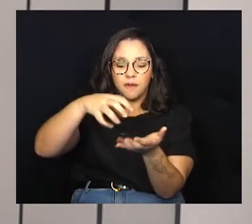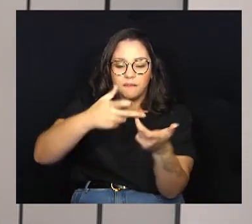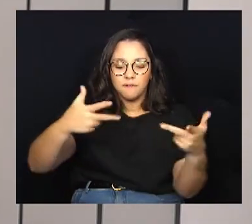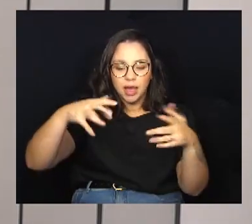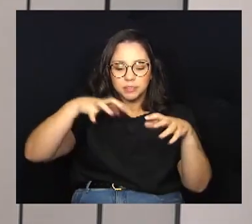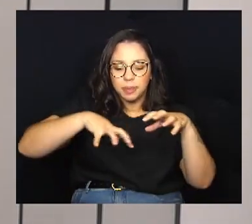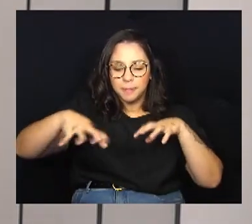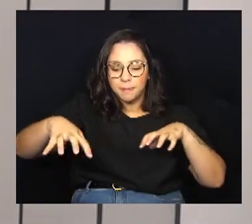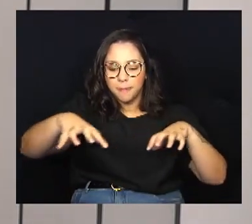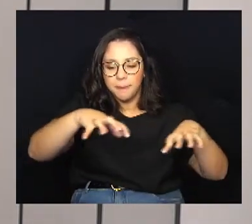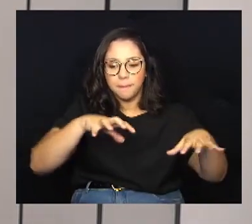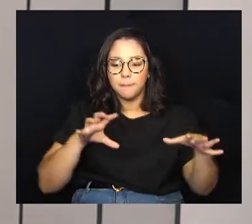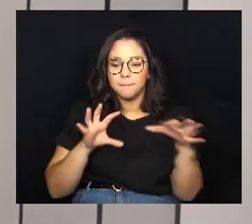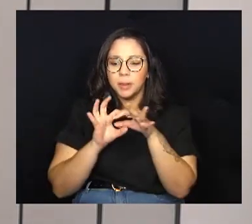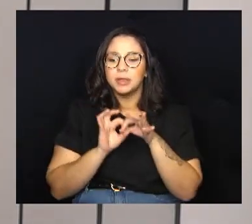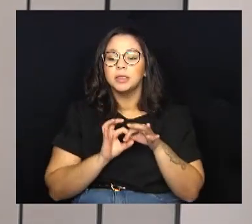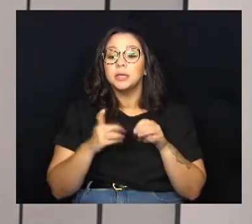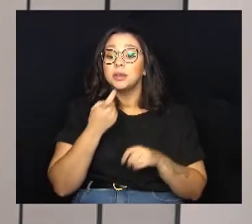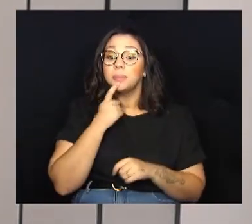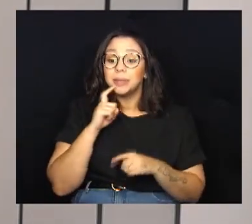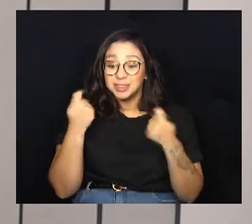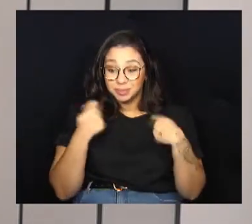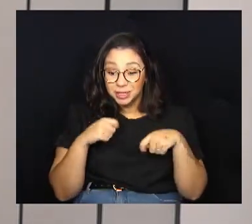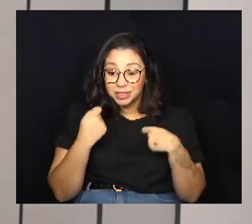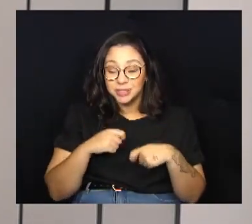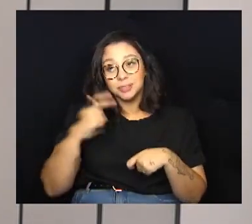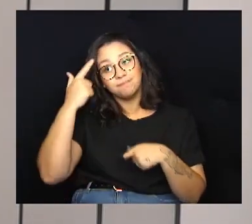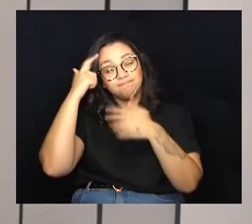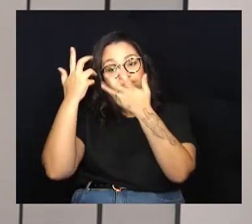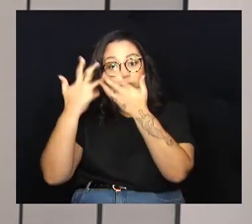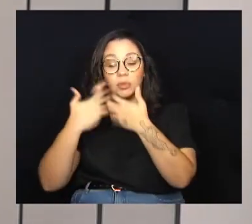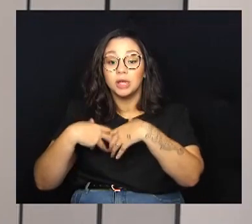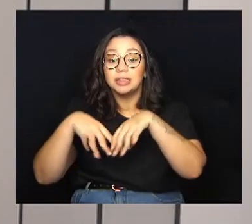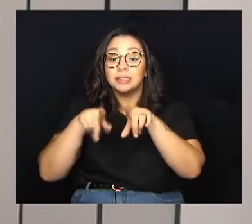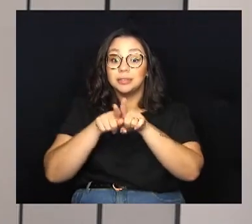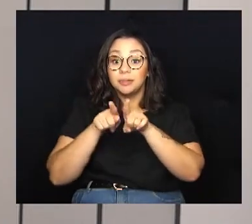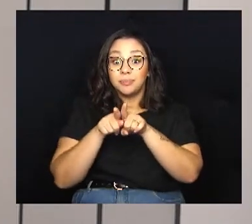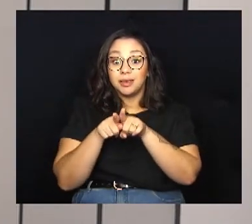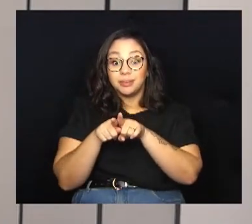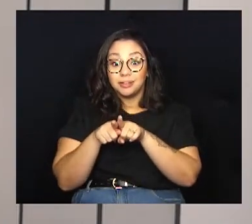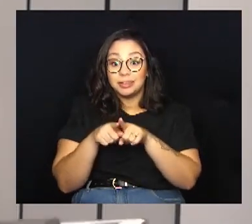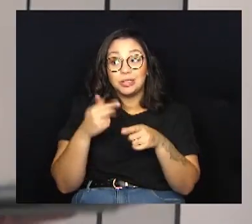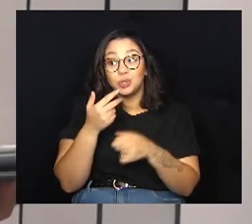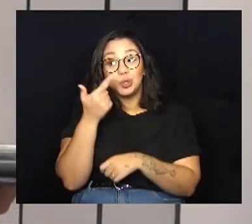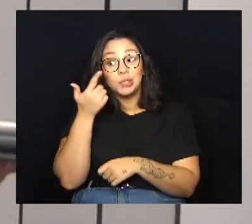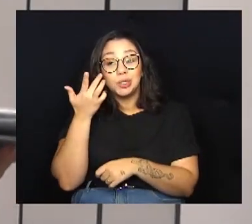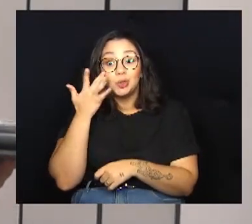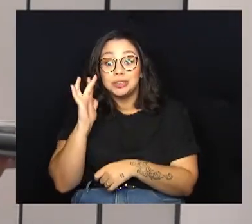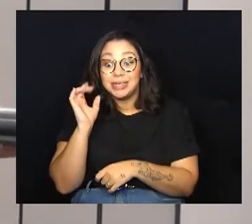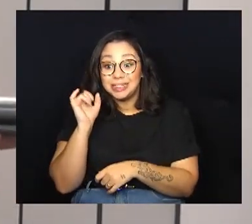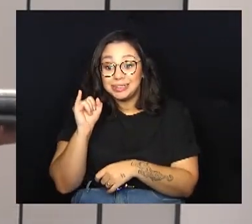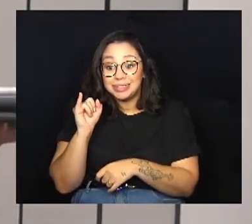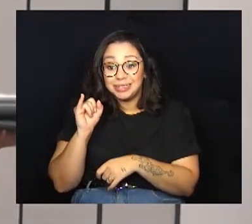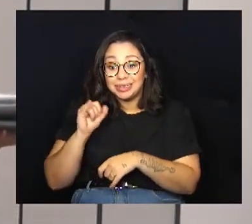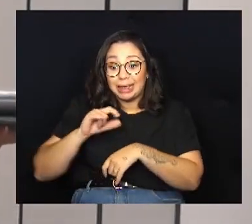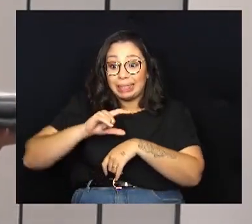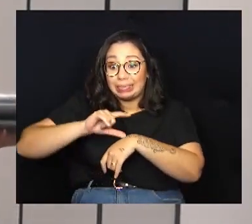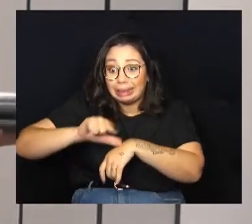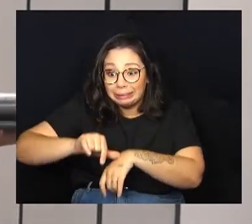ela tem que ter, por exemplo, um encaminhamento do posto de saúde, alguma coisa assim? Não precisa. Não precisa. Ela tendo mais de 18